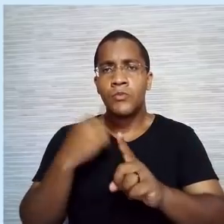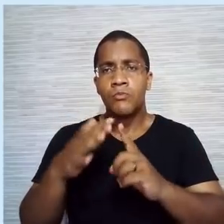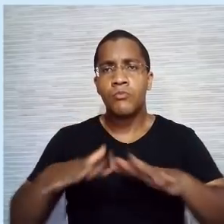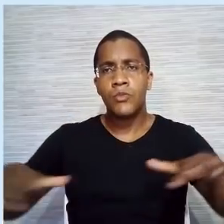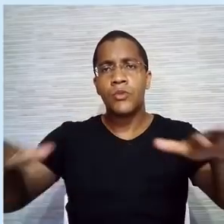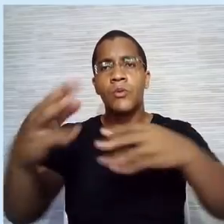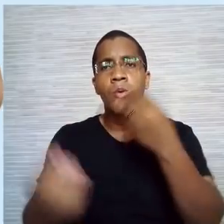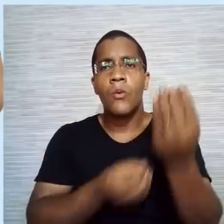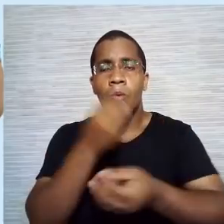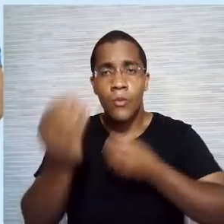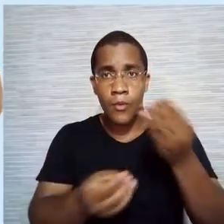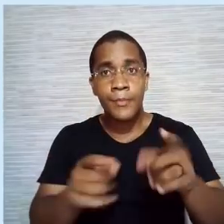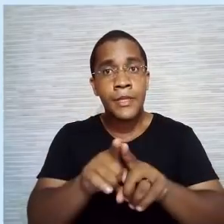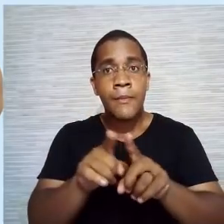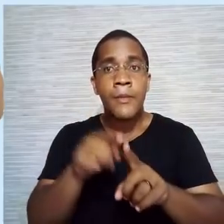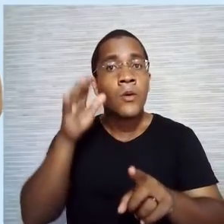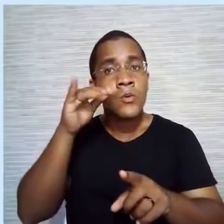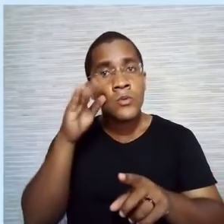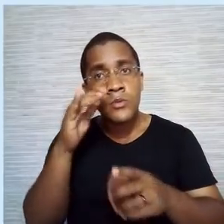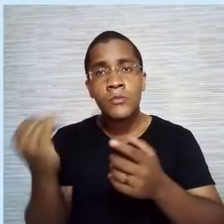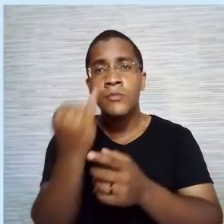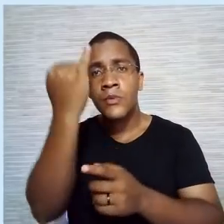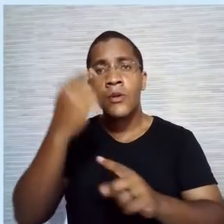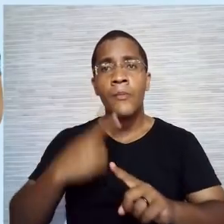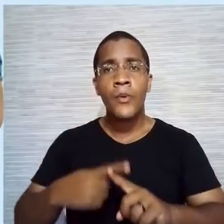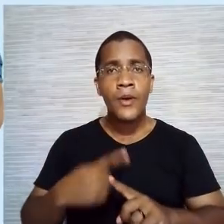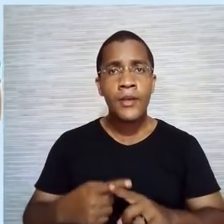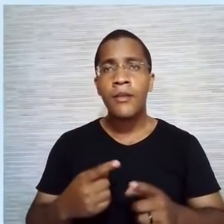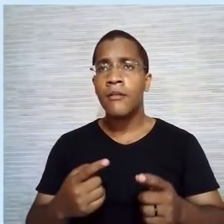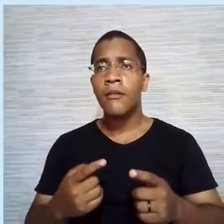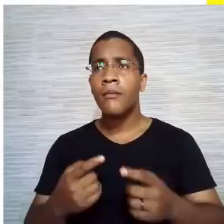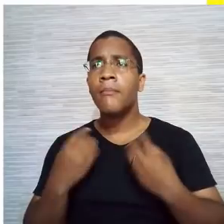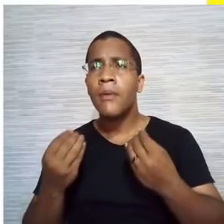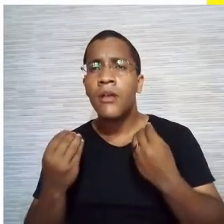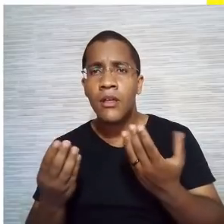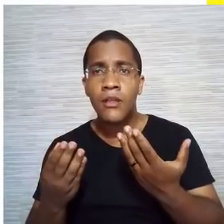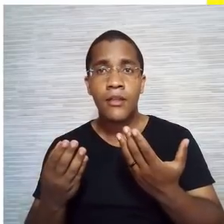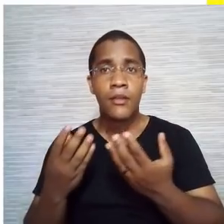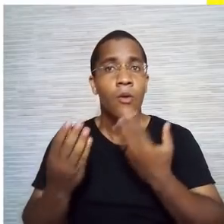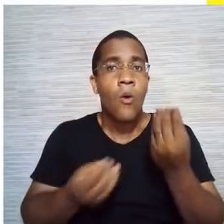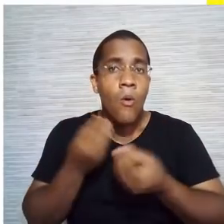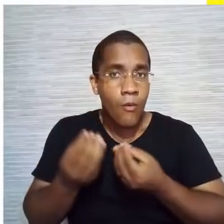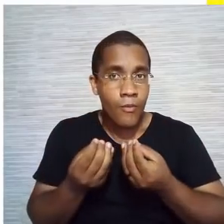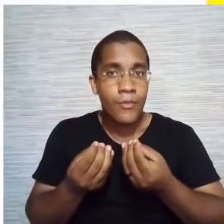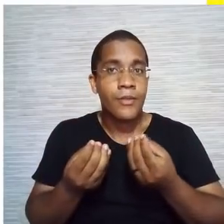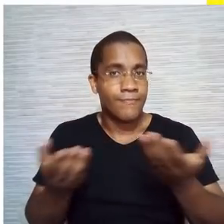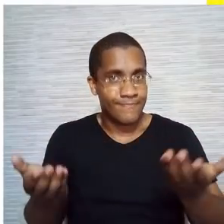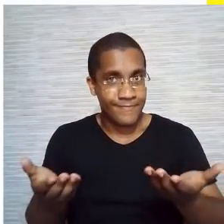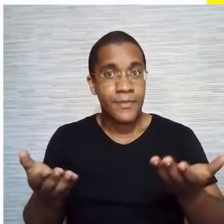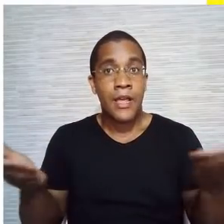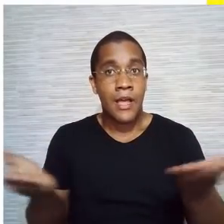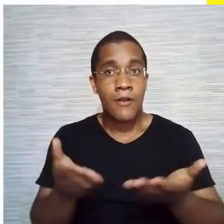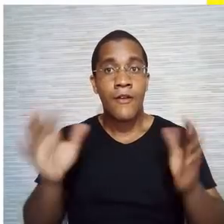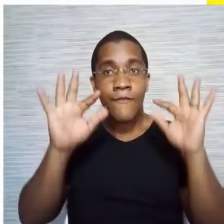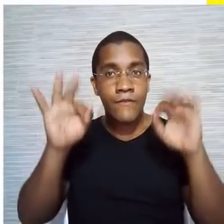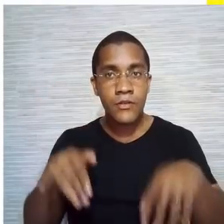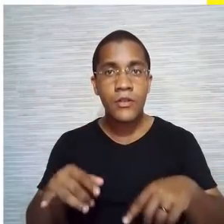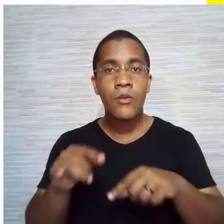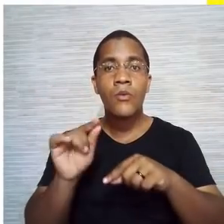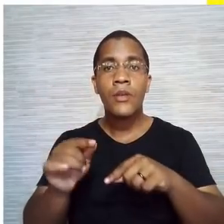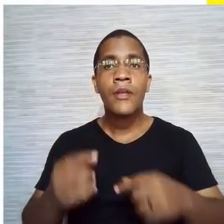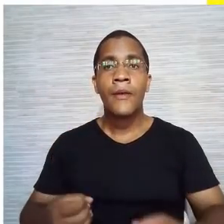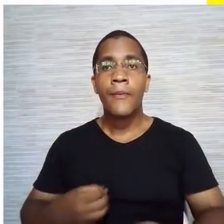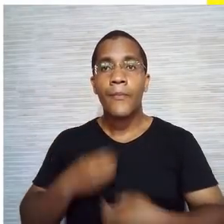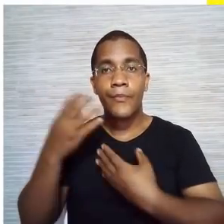da curiosidade, o porquê, para quê, as perguntas que nos movem. Pois bem, finalizo com o pensamento dessa